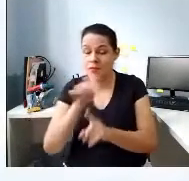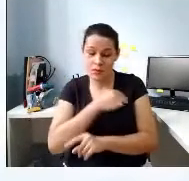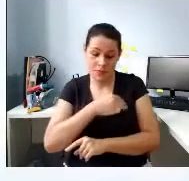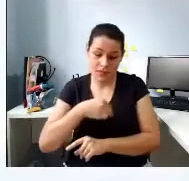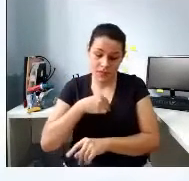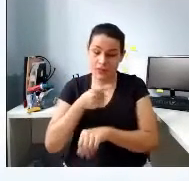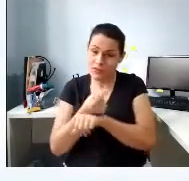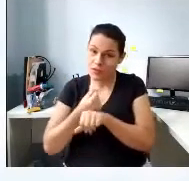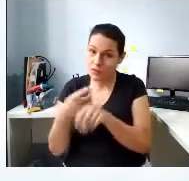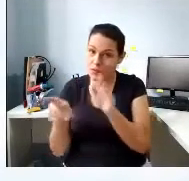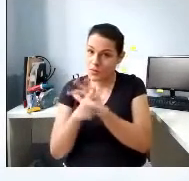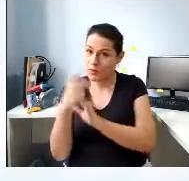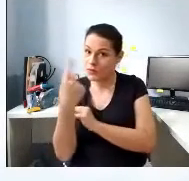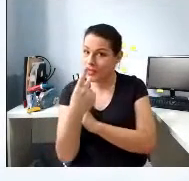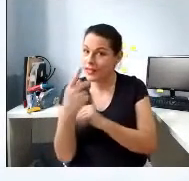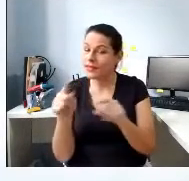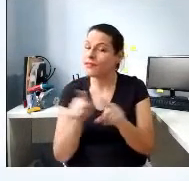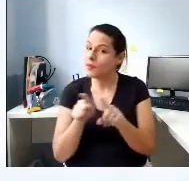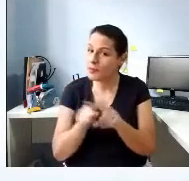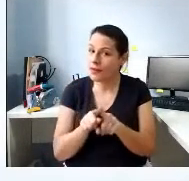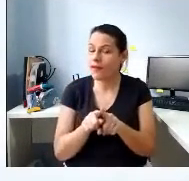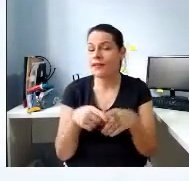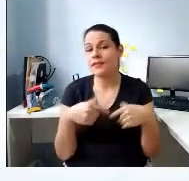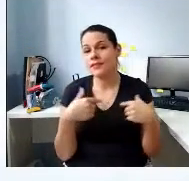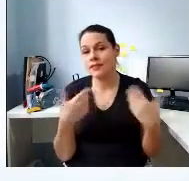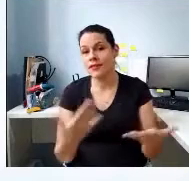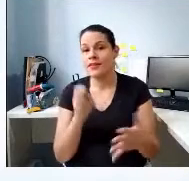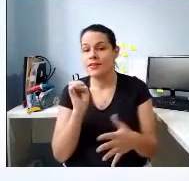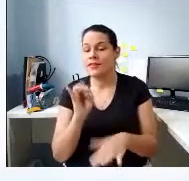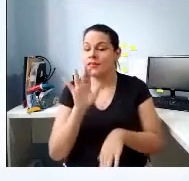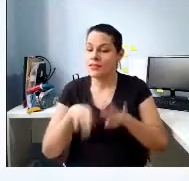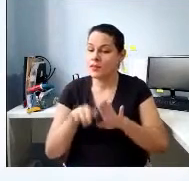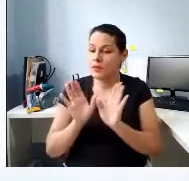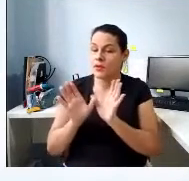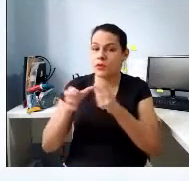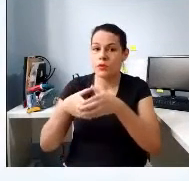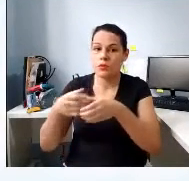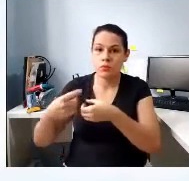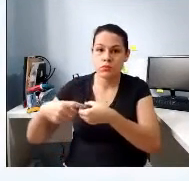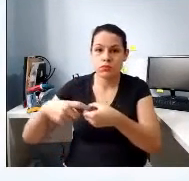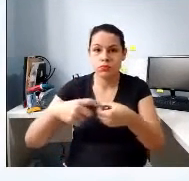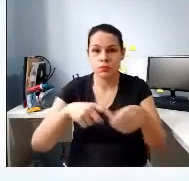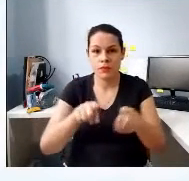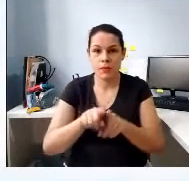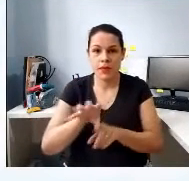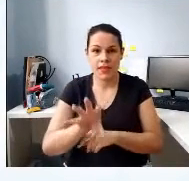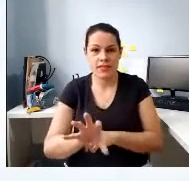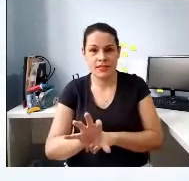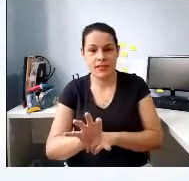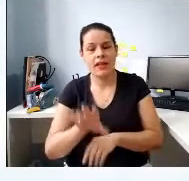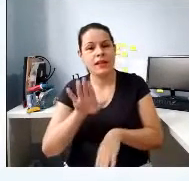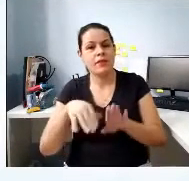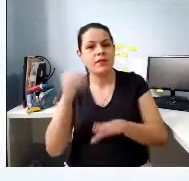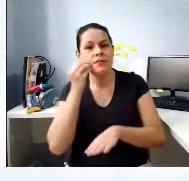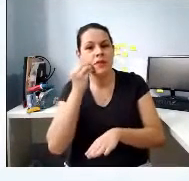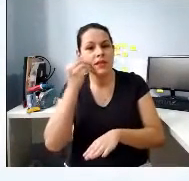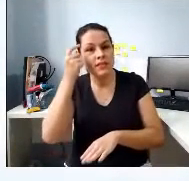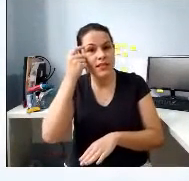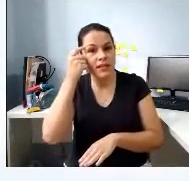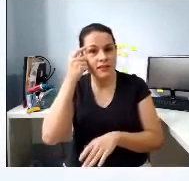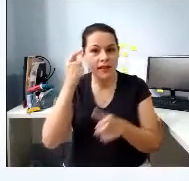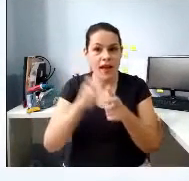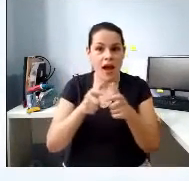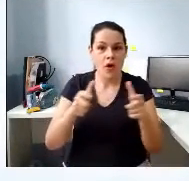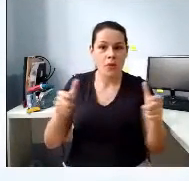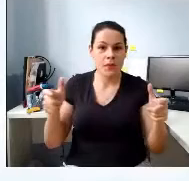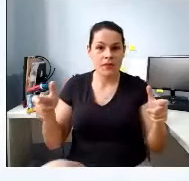dele. De repente, pode ser que ele... Estou aqui pensando. Pode ser que ele pense em aumentar, né, mesmo sem ter de onde